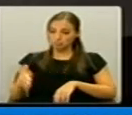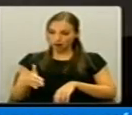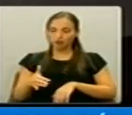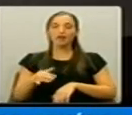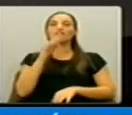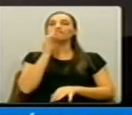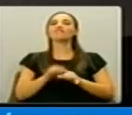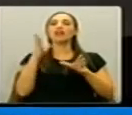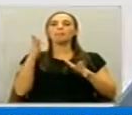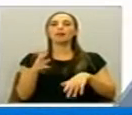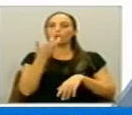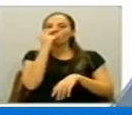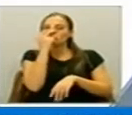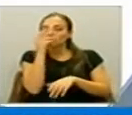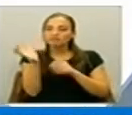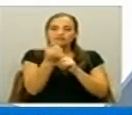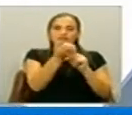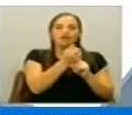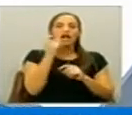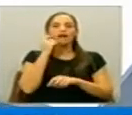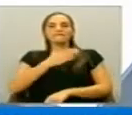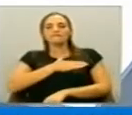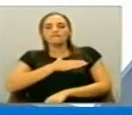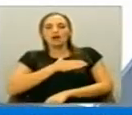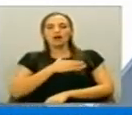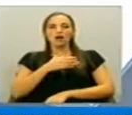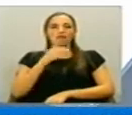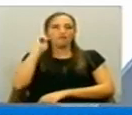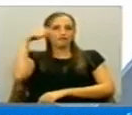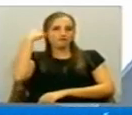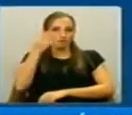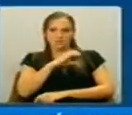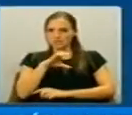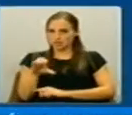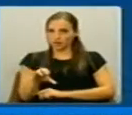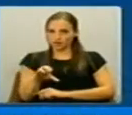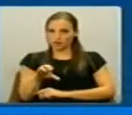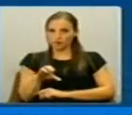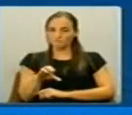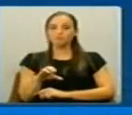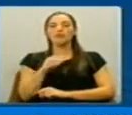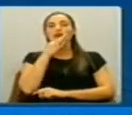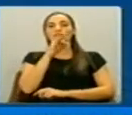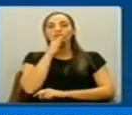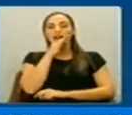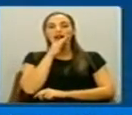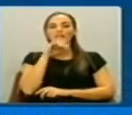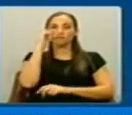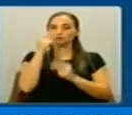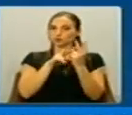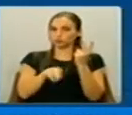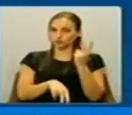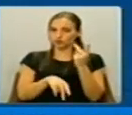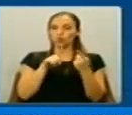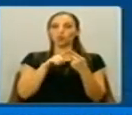a curiosidade dos fãs de ficção científica. Não é o Espaço Mário Augusto, mas vamos falar de 2 filmes. Vamos começar pelo